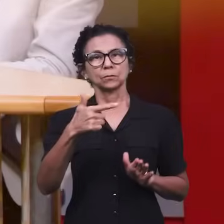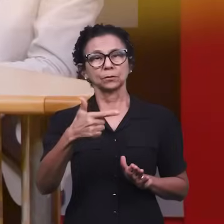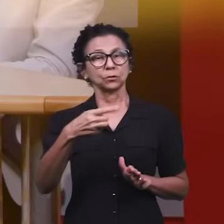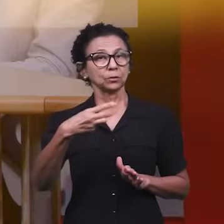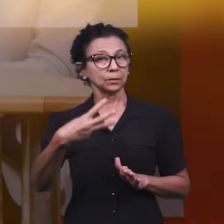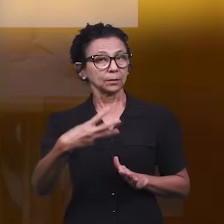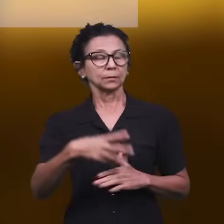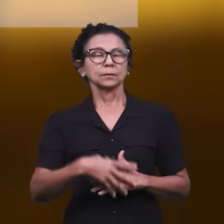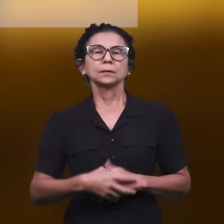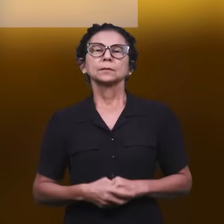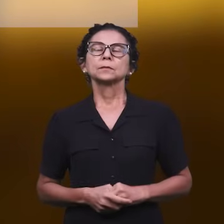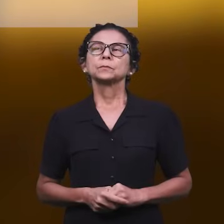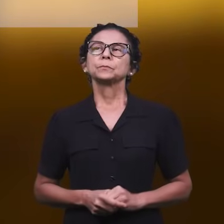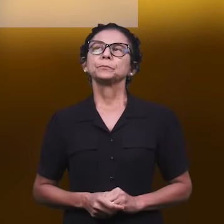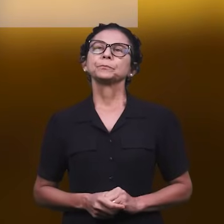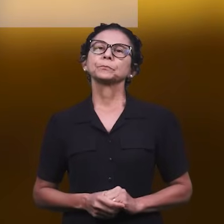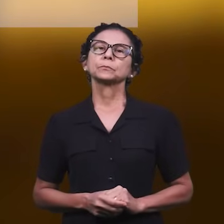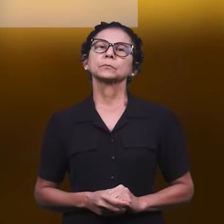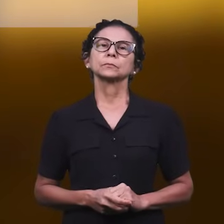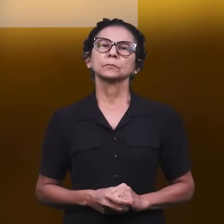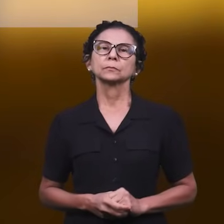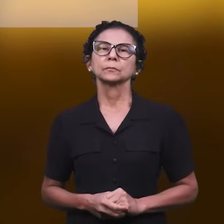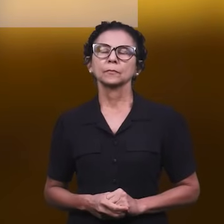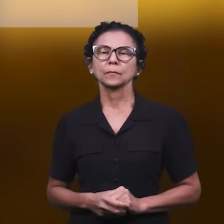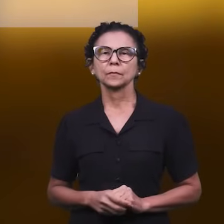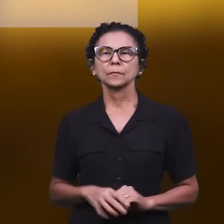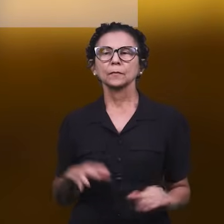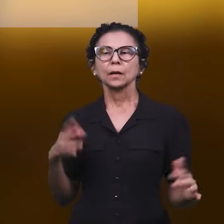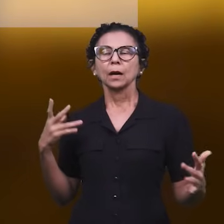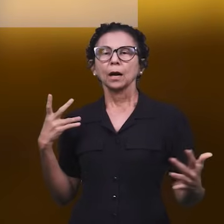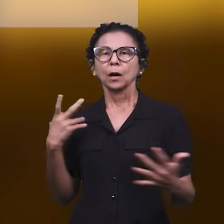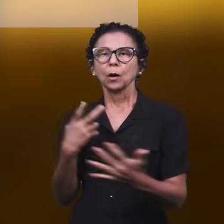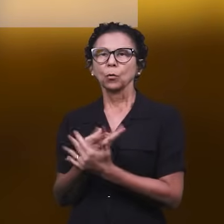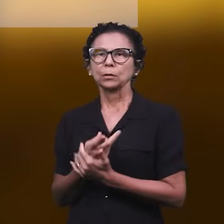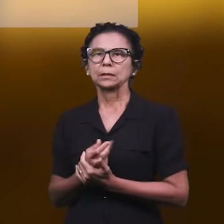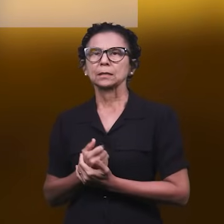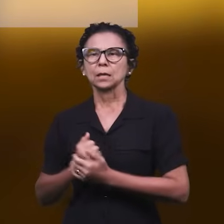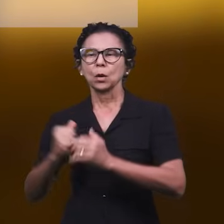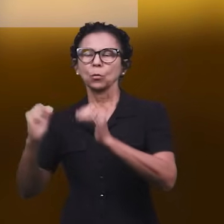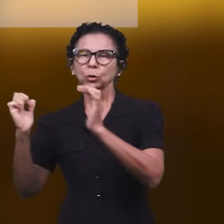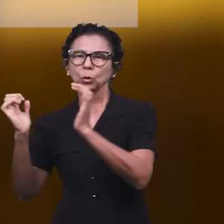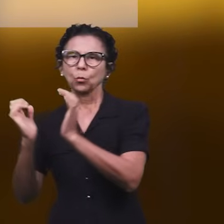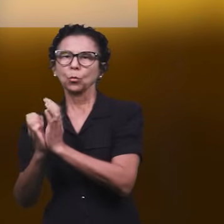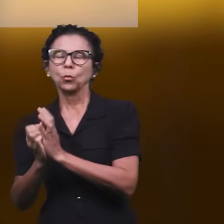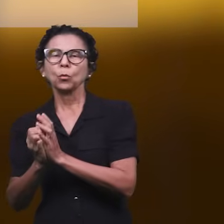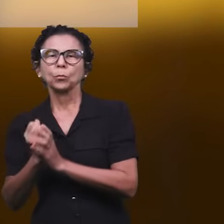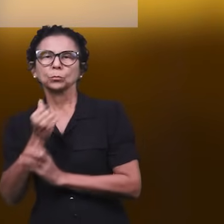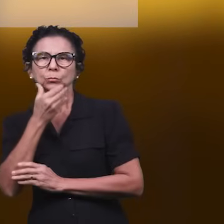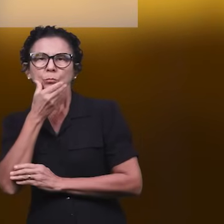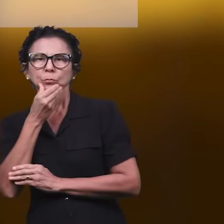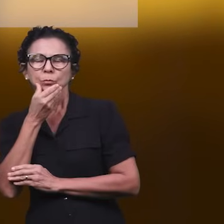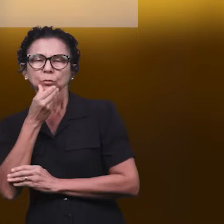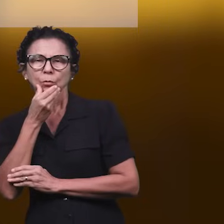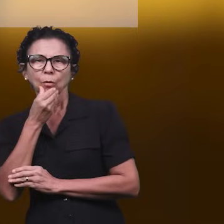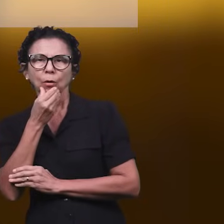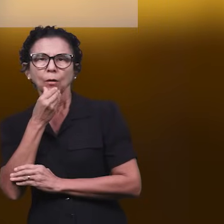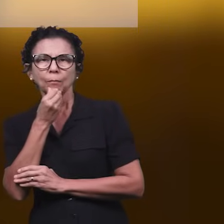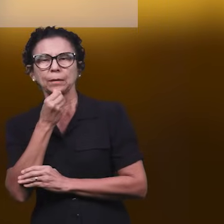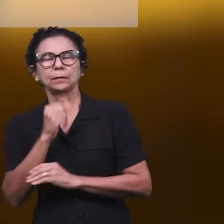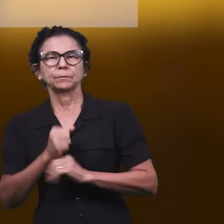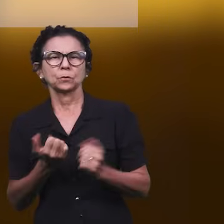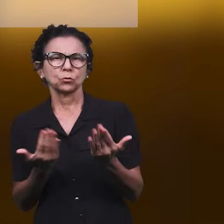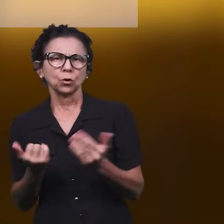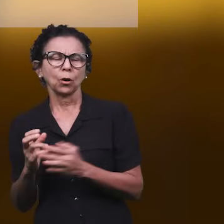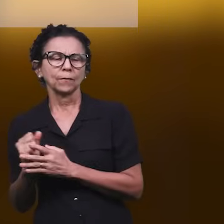diz assim: Então entraram os mancebos espias e tiraram a Raabe e a seu pai, e a